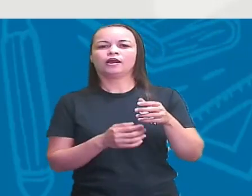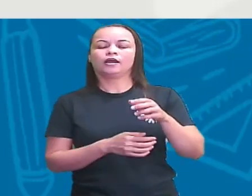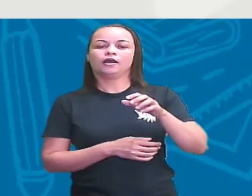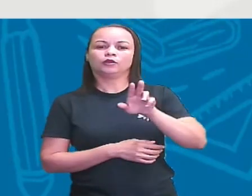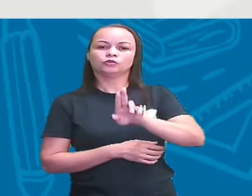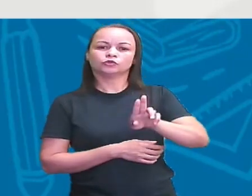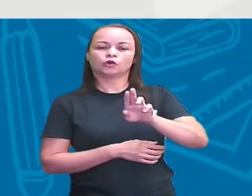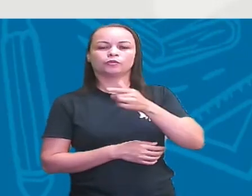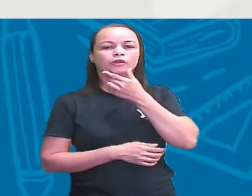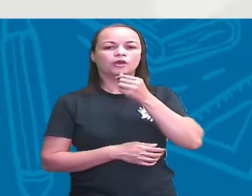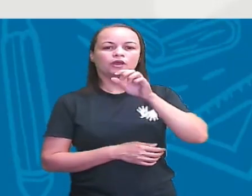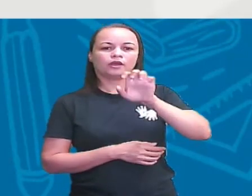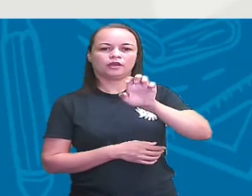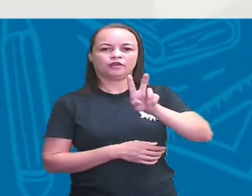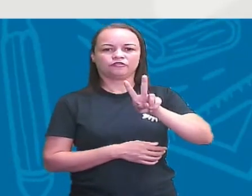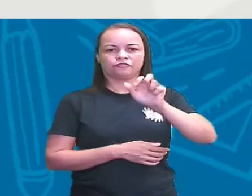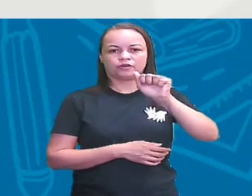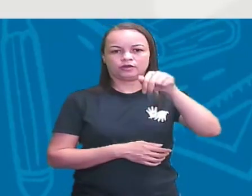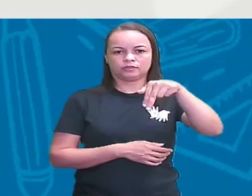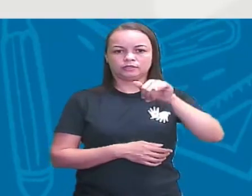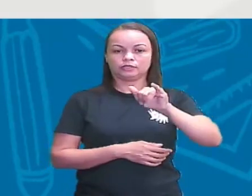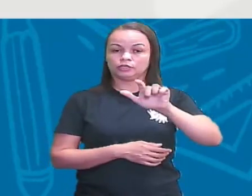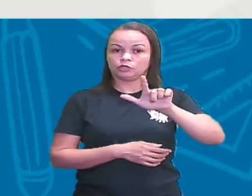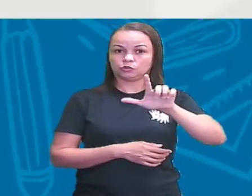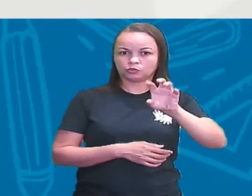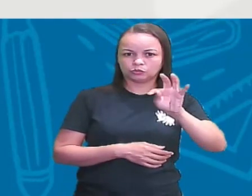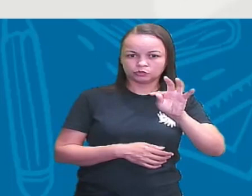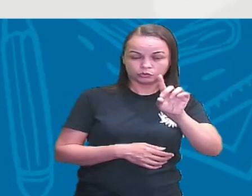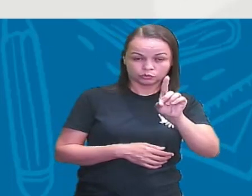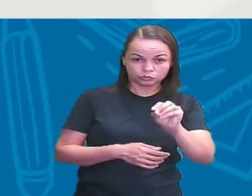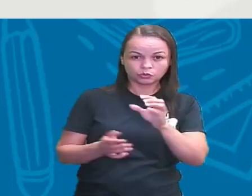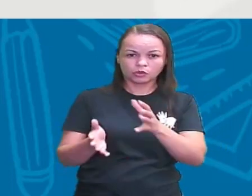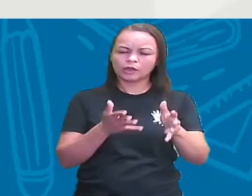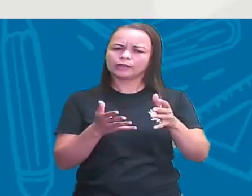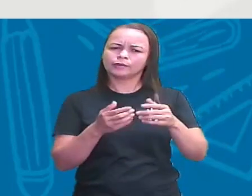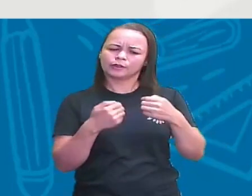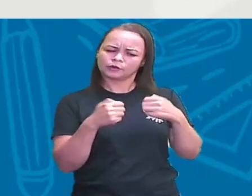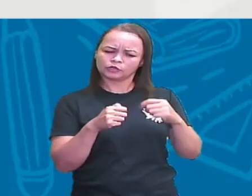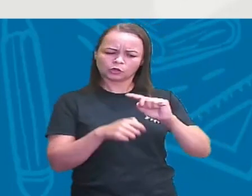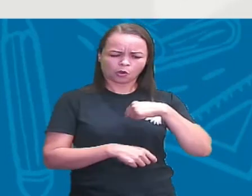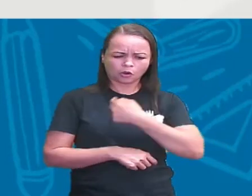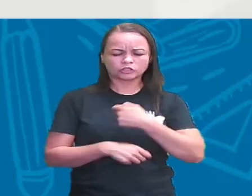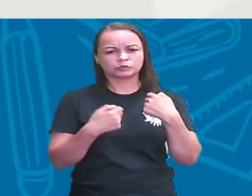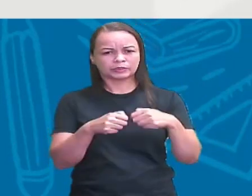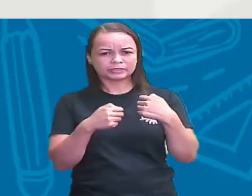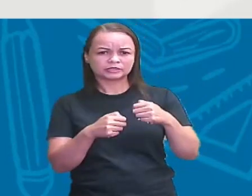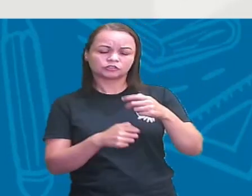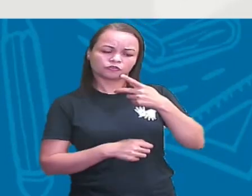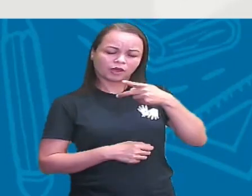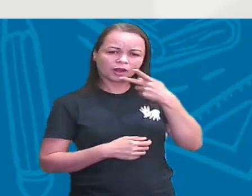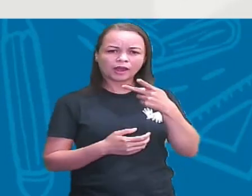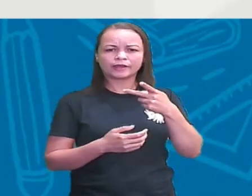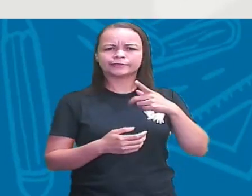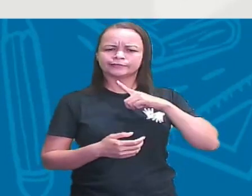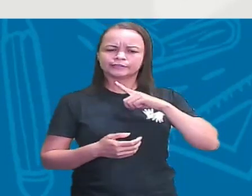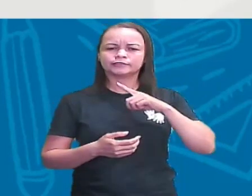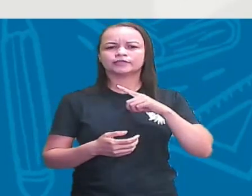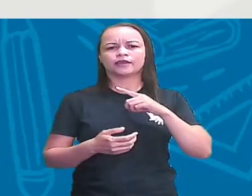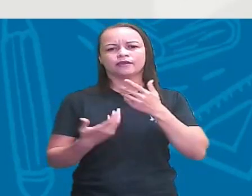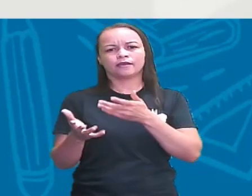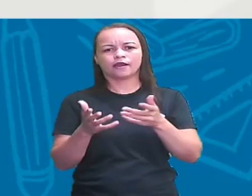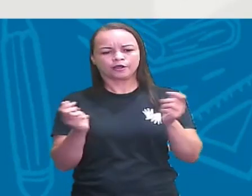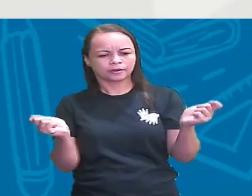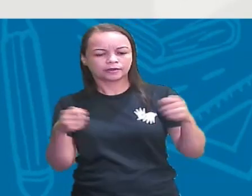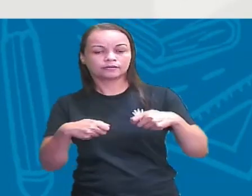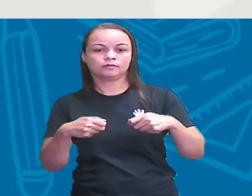Evanildo Bechara, que ele disse que a gente precisa ser poliglotas em nossa própria língua, ou seja, a gente precisa ter a capacidade,